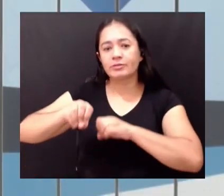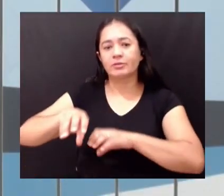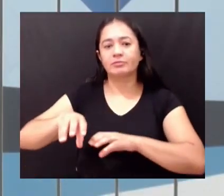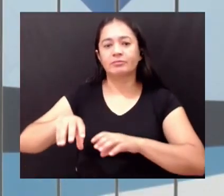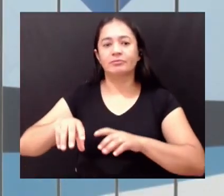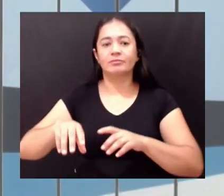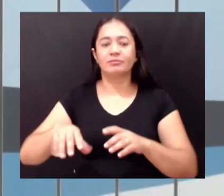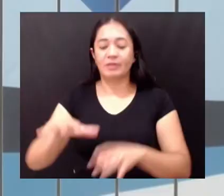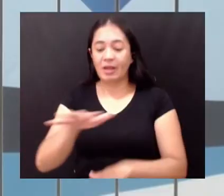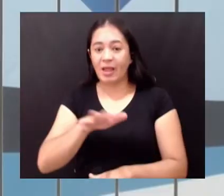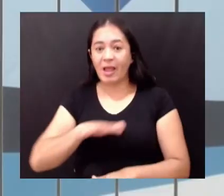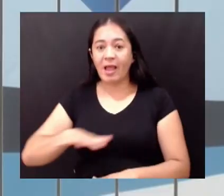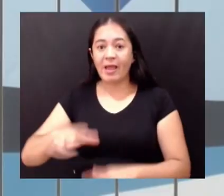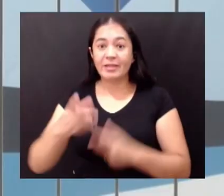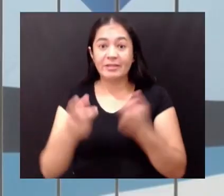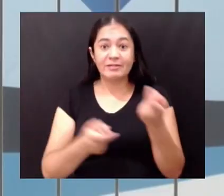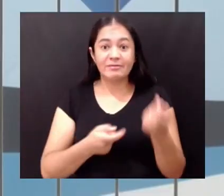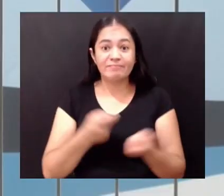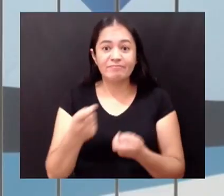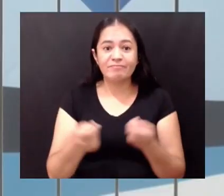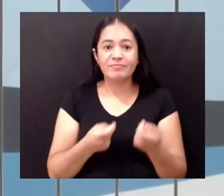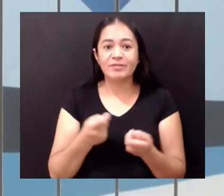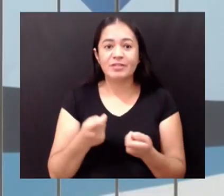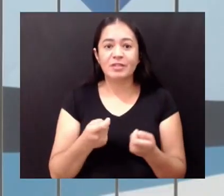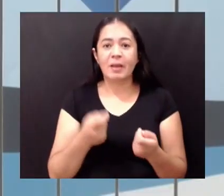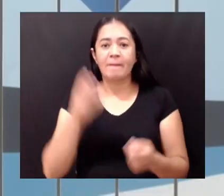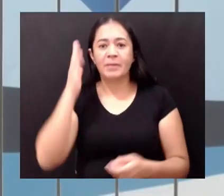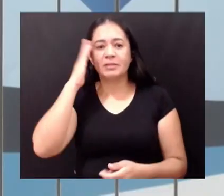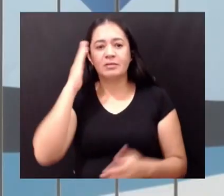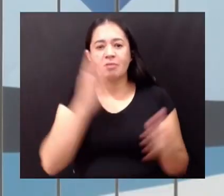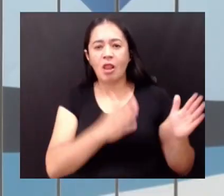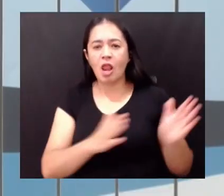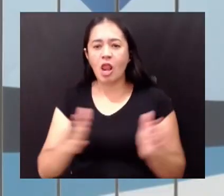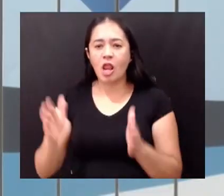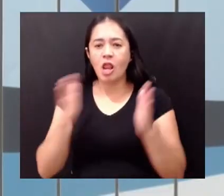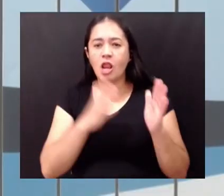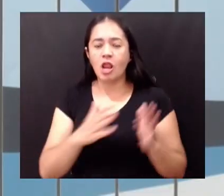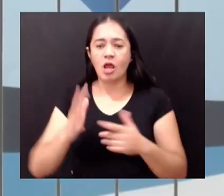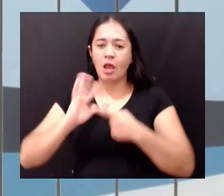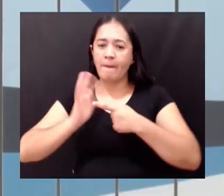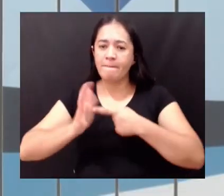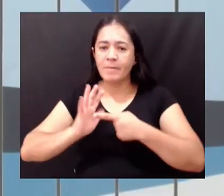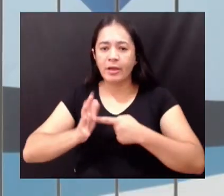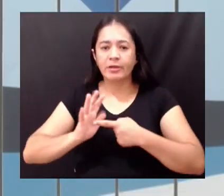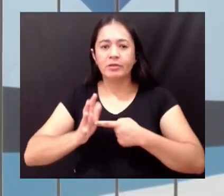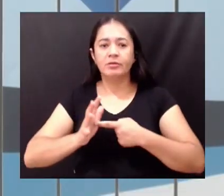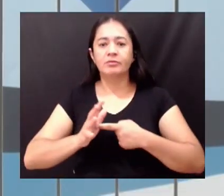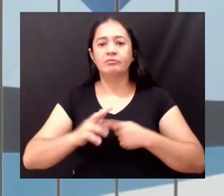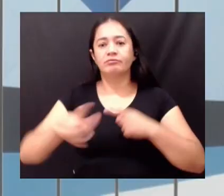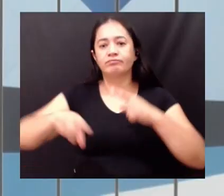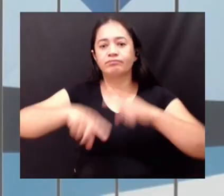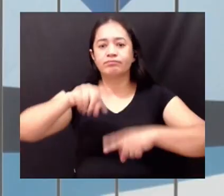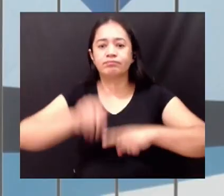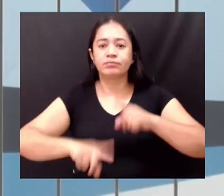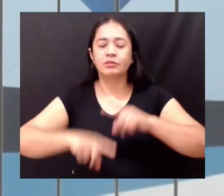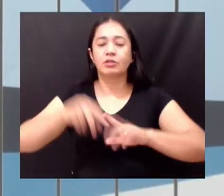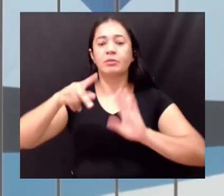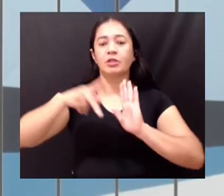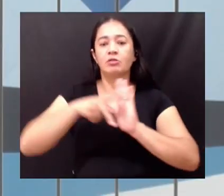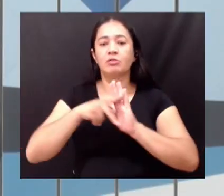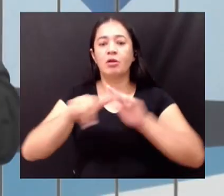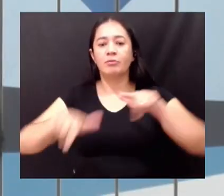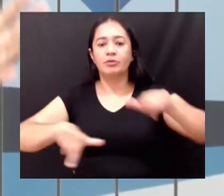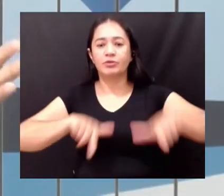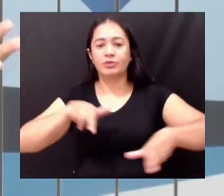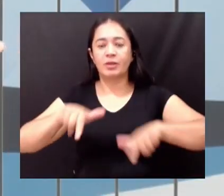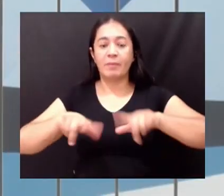dúvida, né? Para lidar ali com o dia a dia de maquinários, né? De instrumentos de trabalho. Mas as áreas que não demandam tudo isso